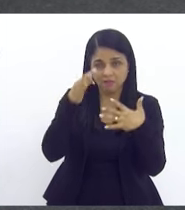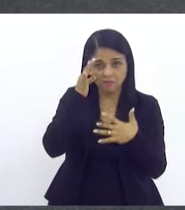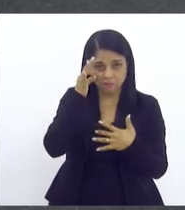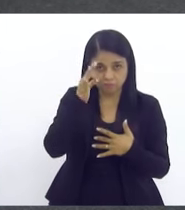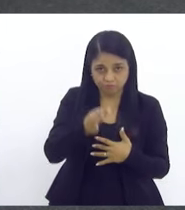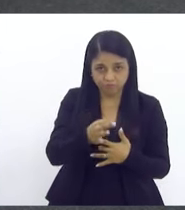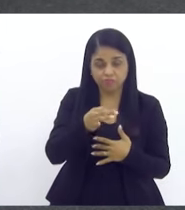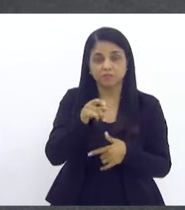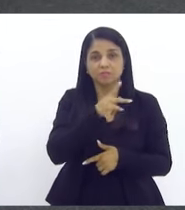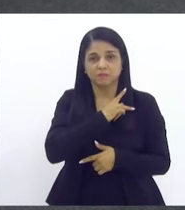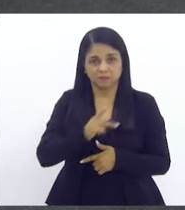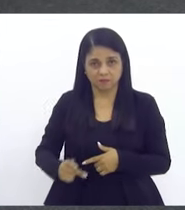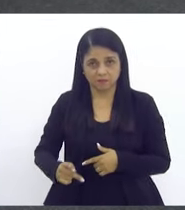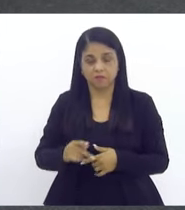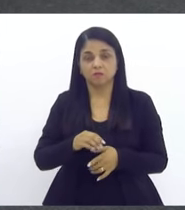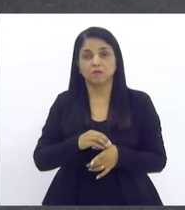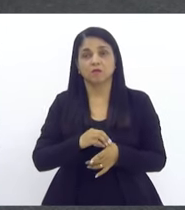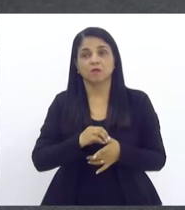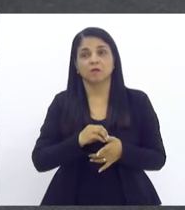Excelência, pois queria